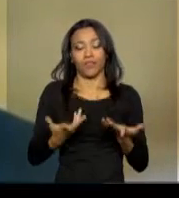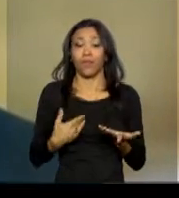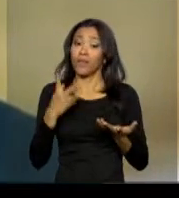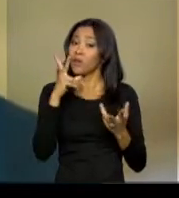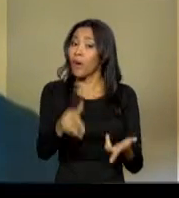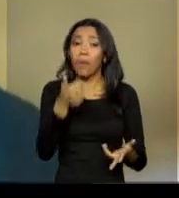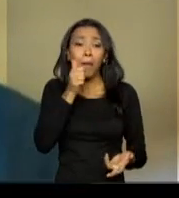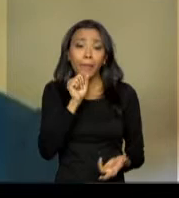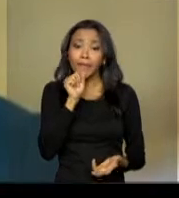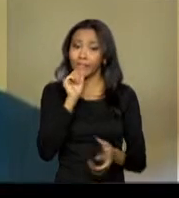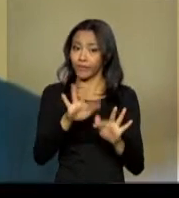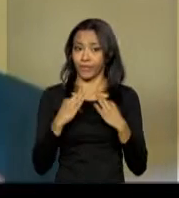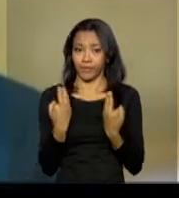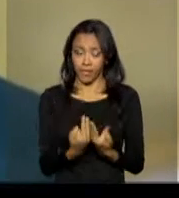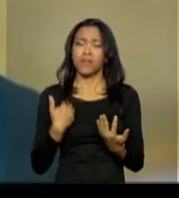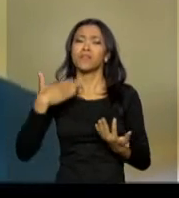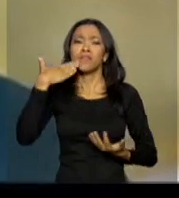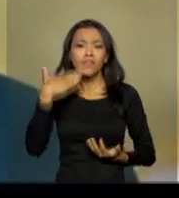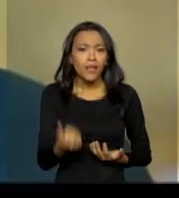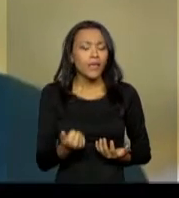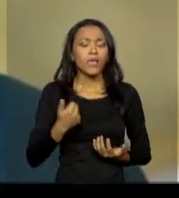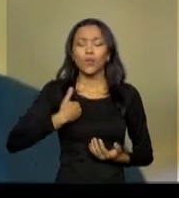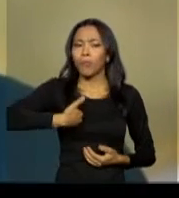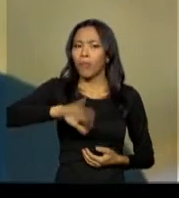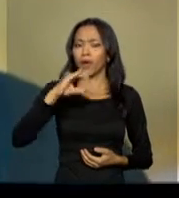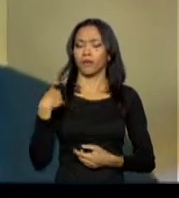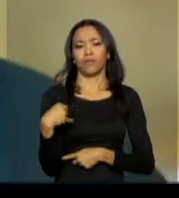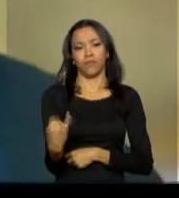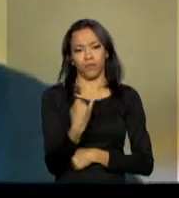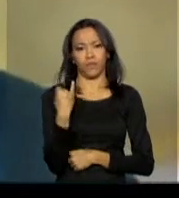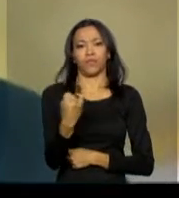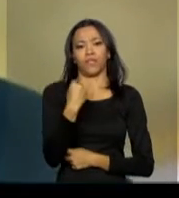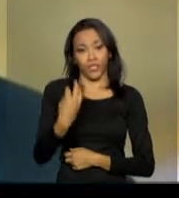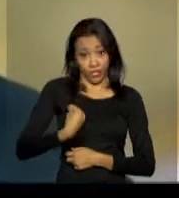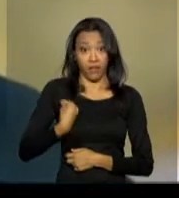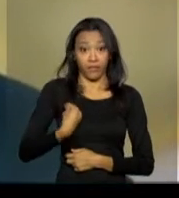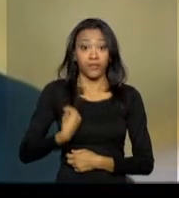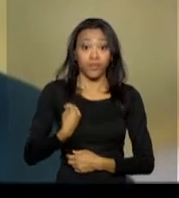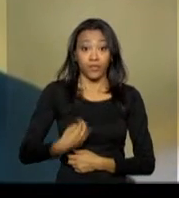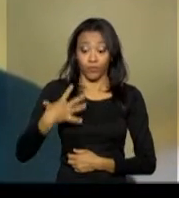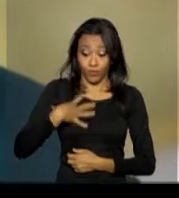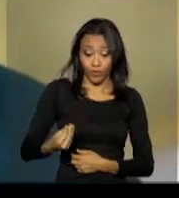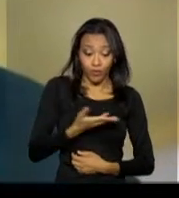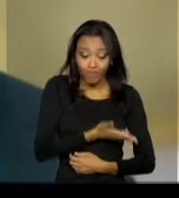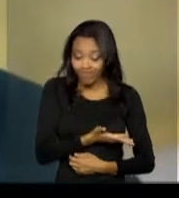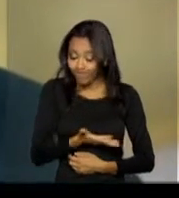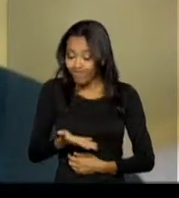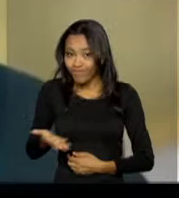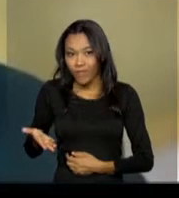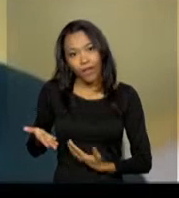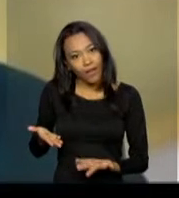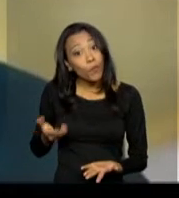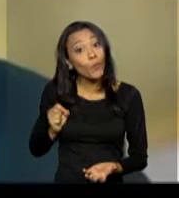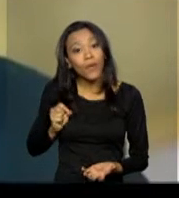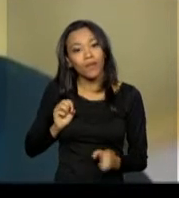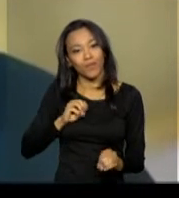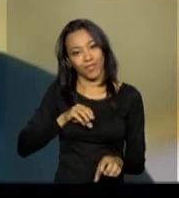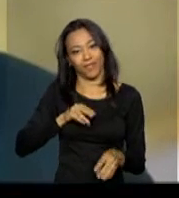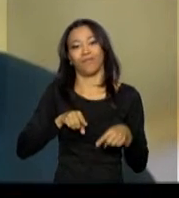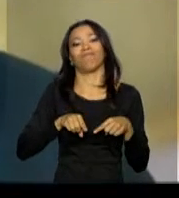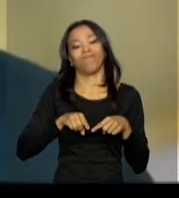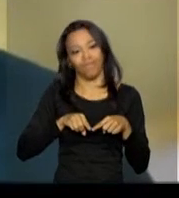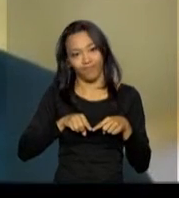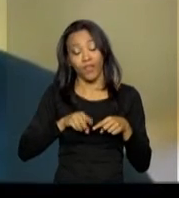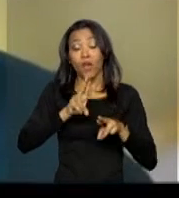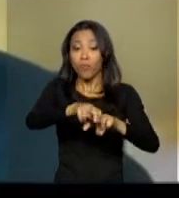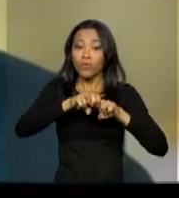de família, sei que o patrimônio mais valioso na vida dos nossos filhos é a educação. Por